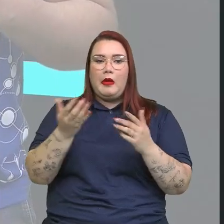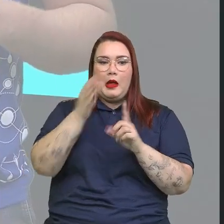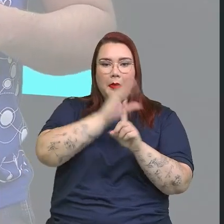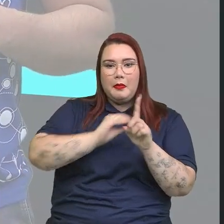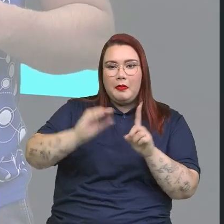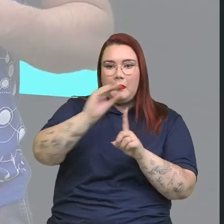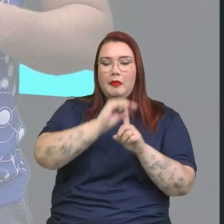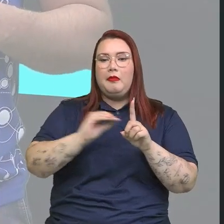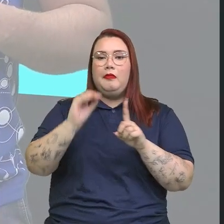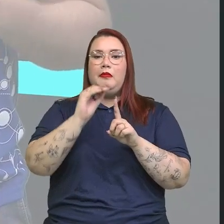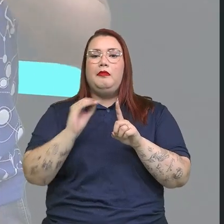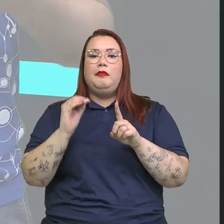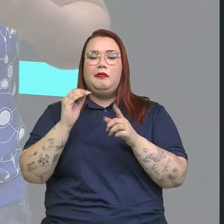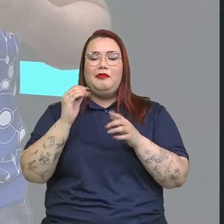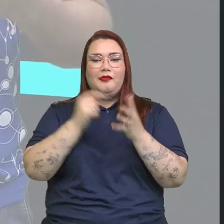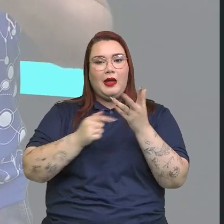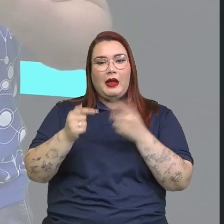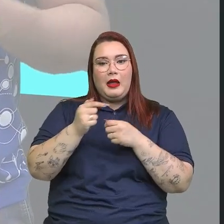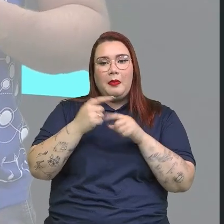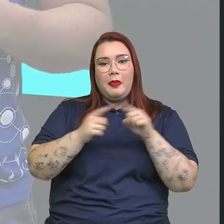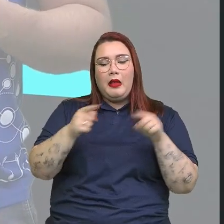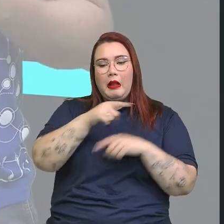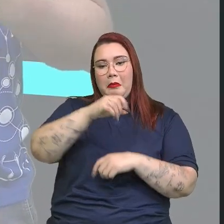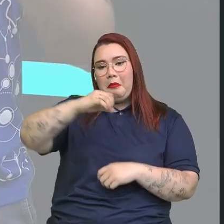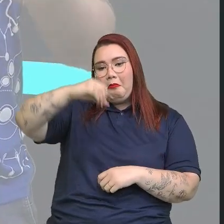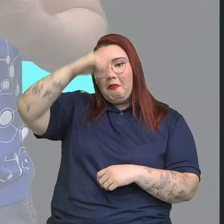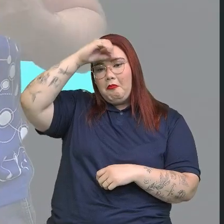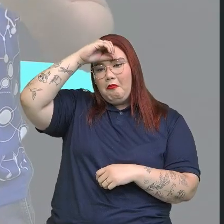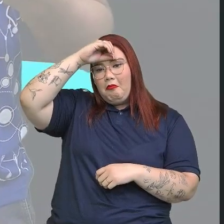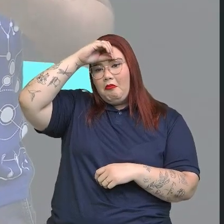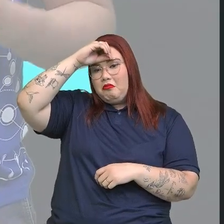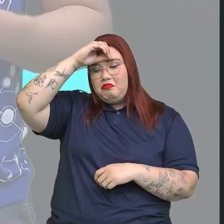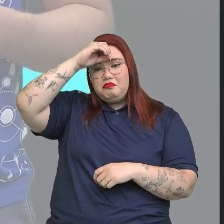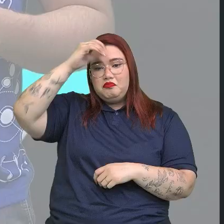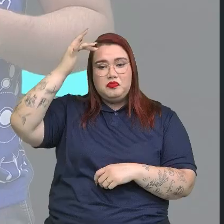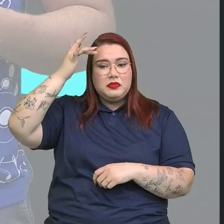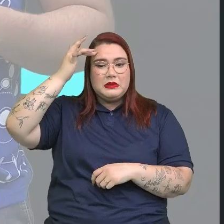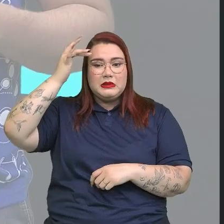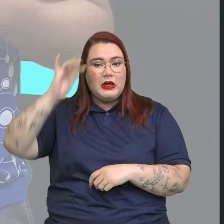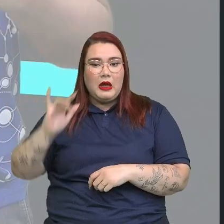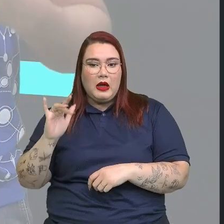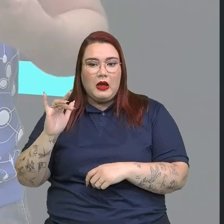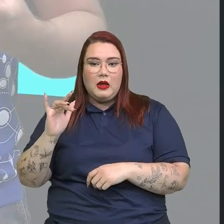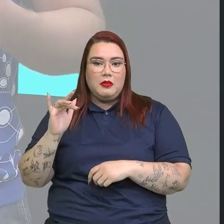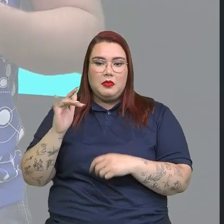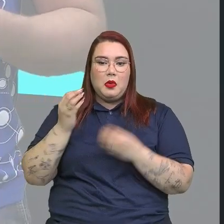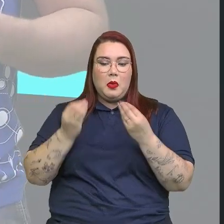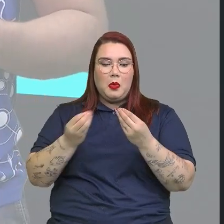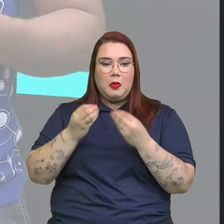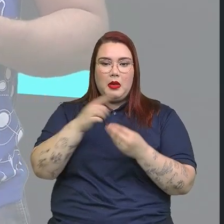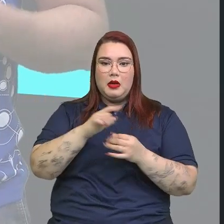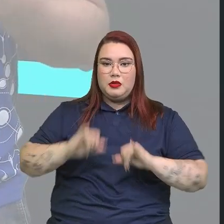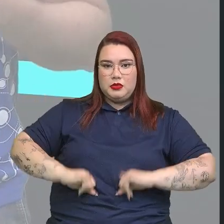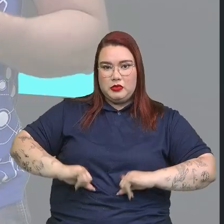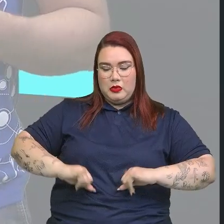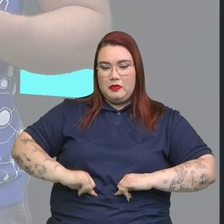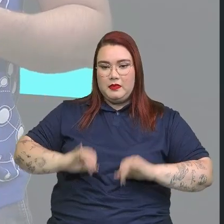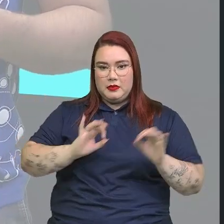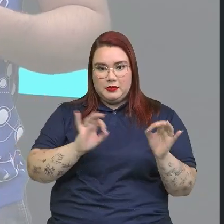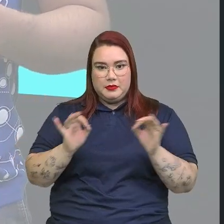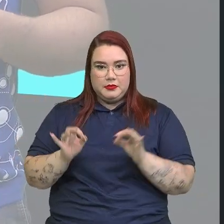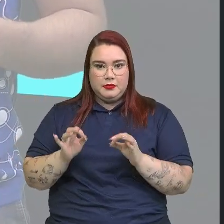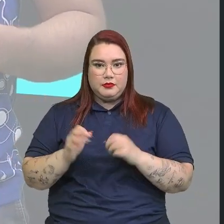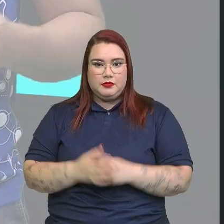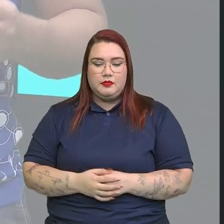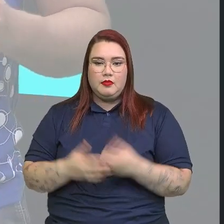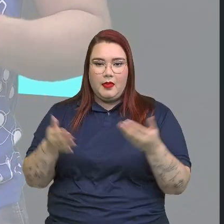e percebam que ela não percebe, ela não se dá conta da sua condição, daquilo que ela está passando, ok?